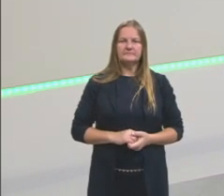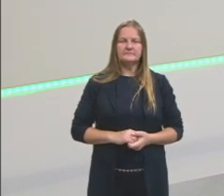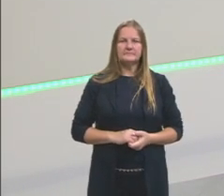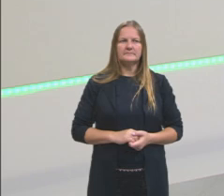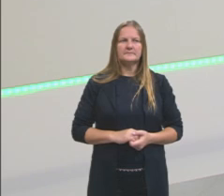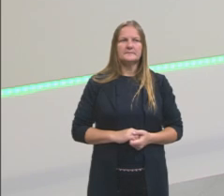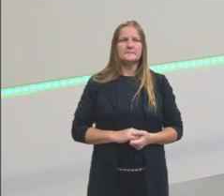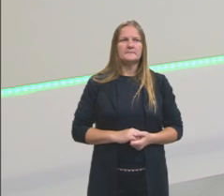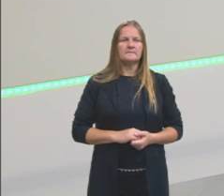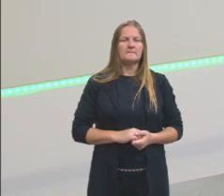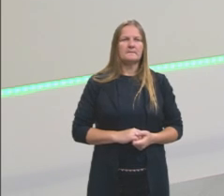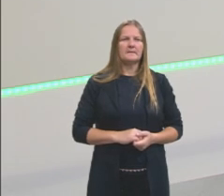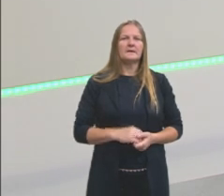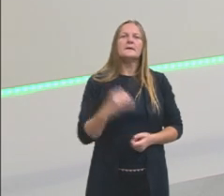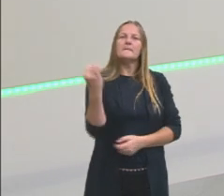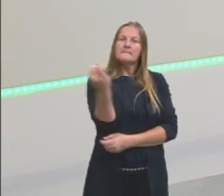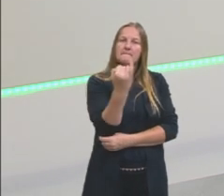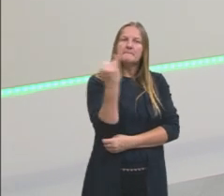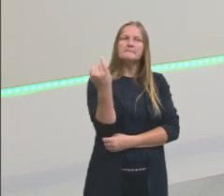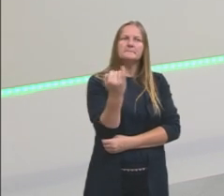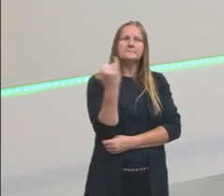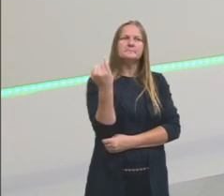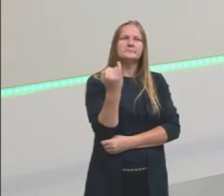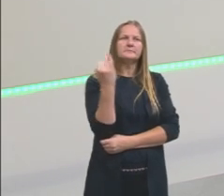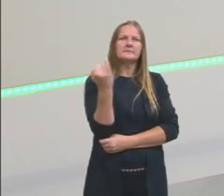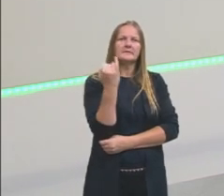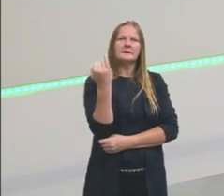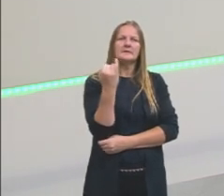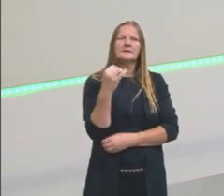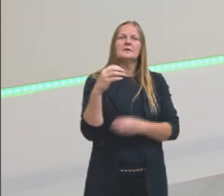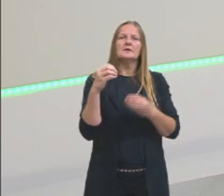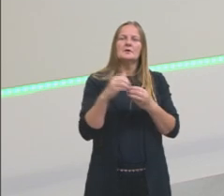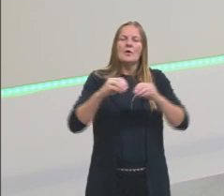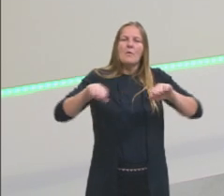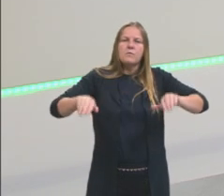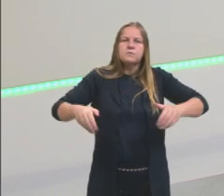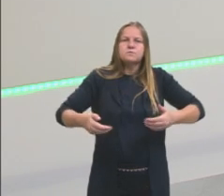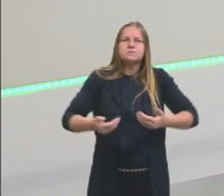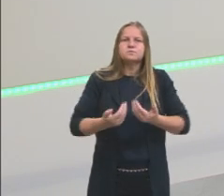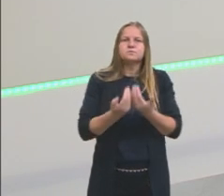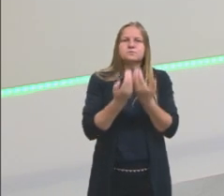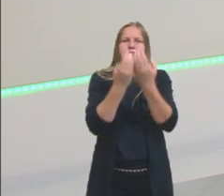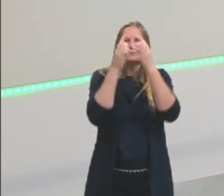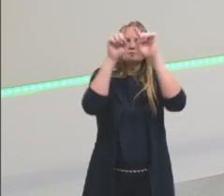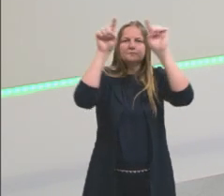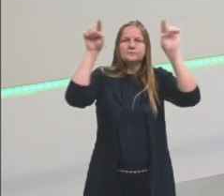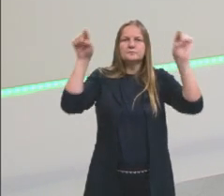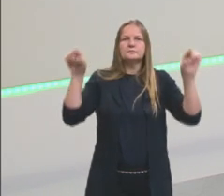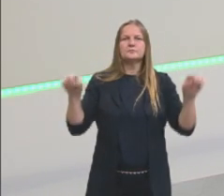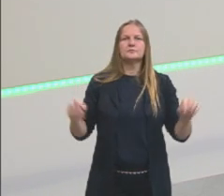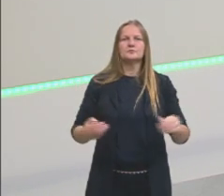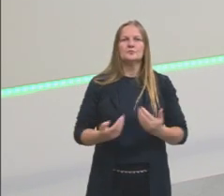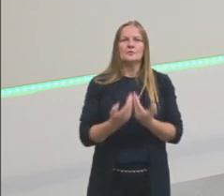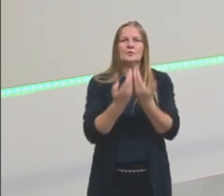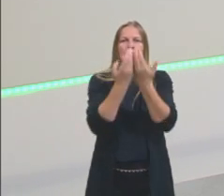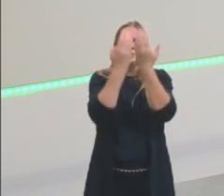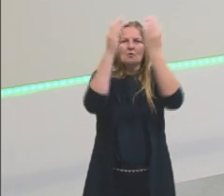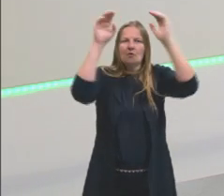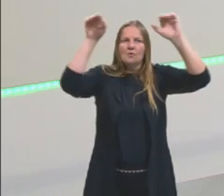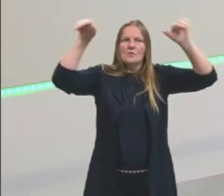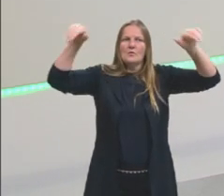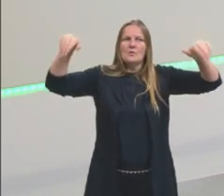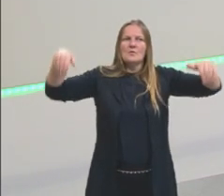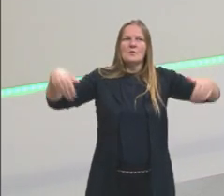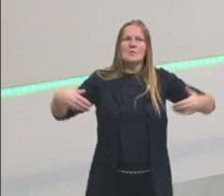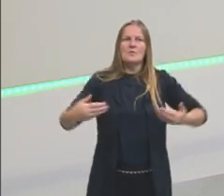está a gurizada então importantíssimo é a célula de convecção que faz né com que nós tenhamos